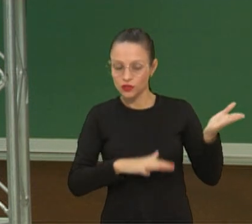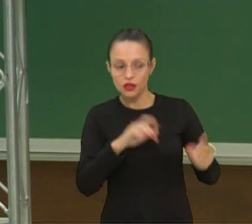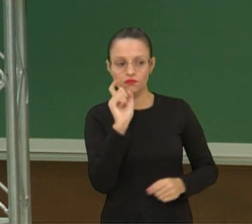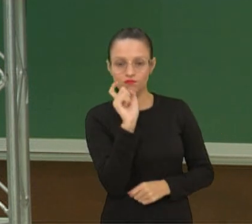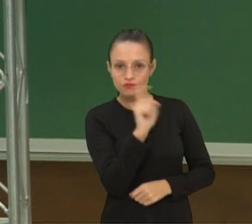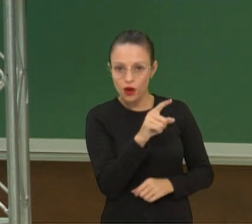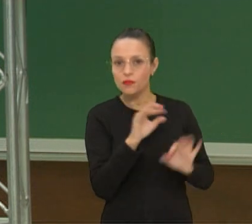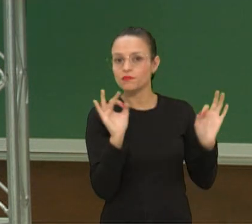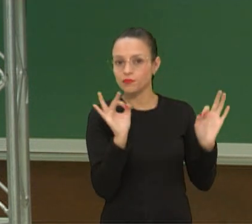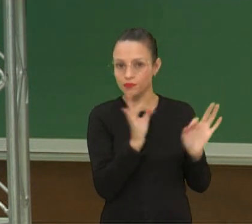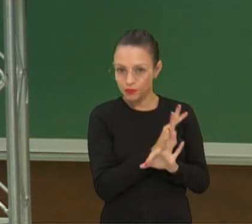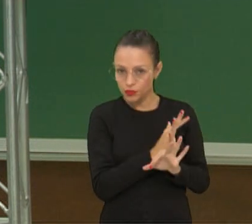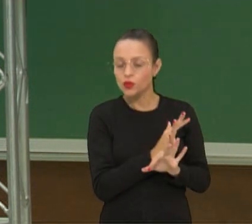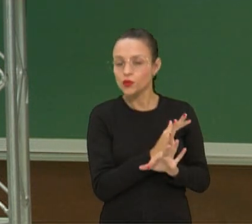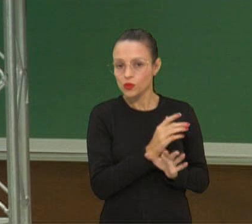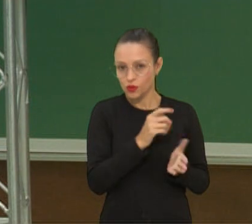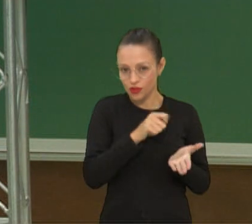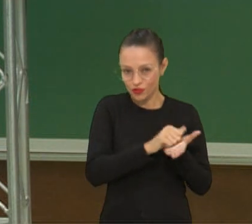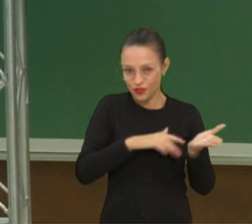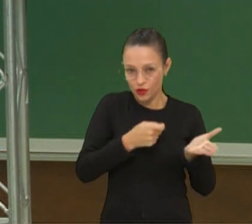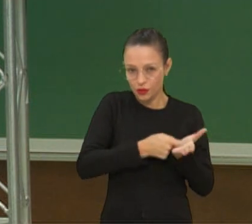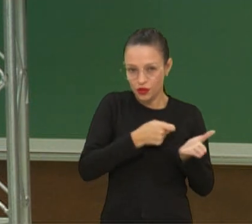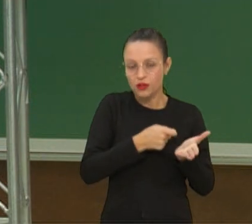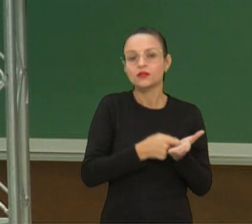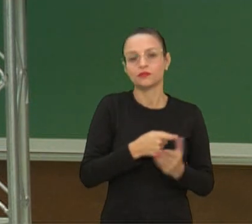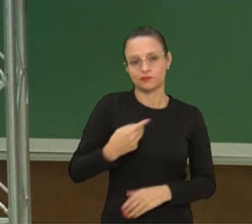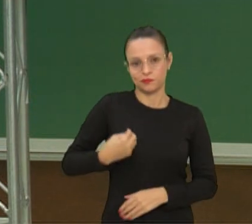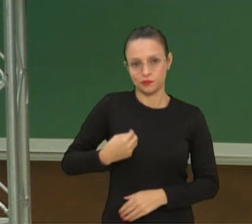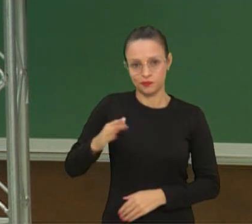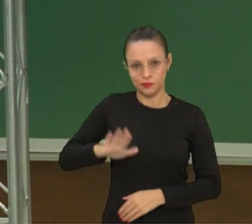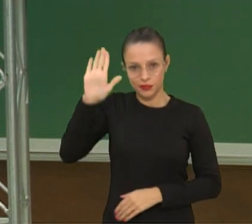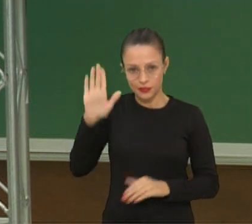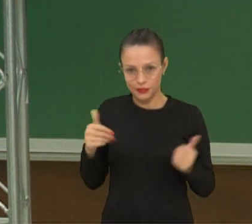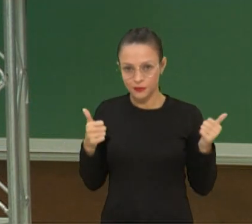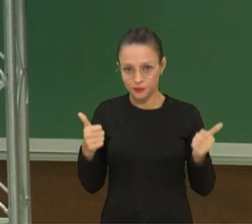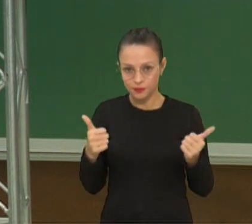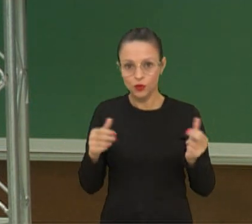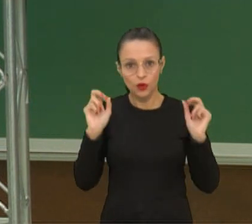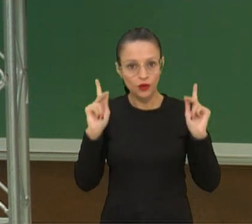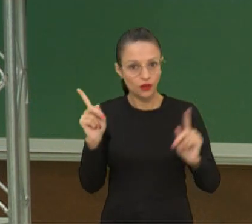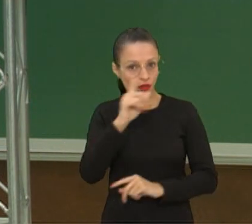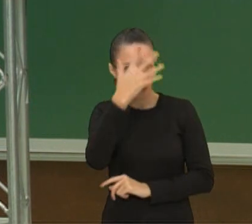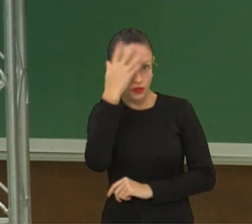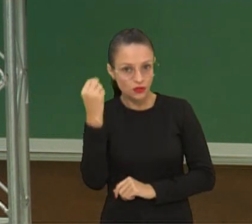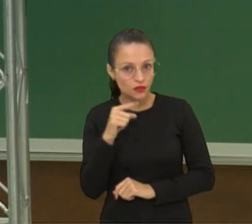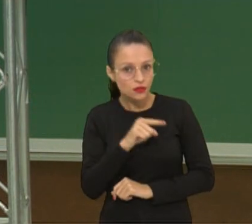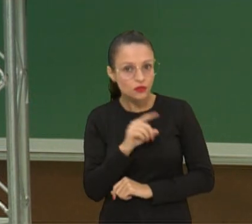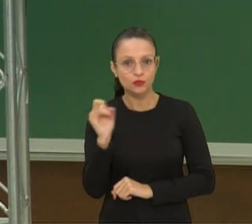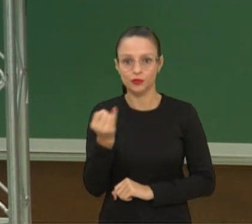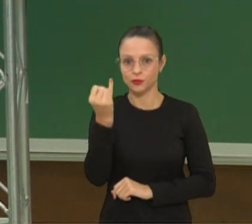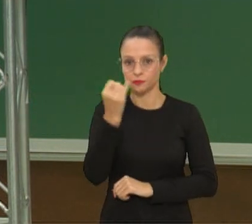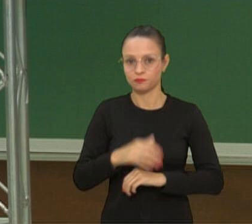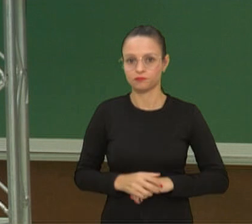lá o formulário, resolveu a atividade obrigatória, está feita a tua presença na aula de hoje, tá bom? Então, não esqueça disso porque é bem